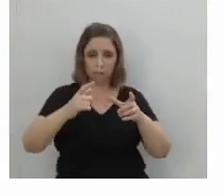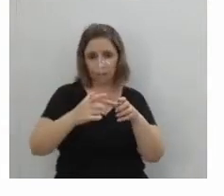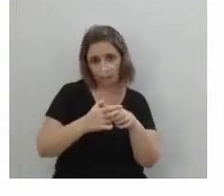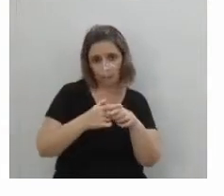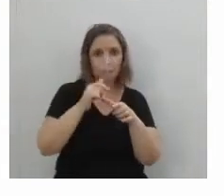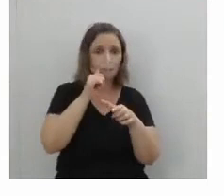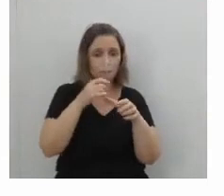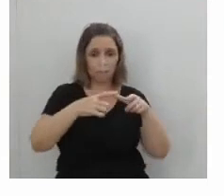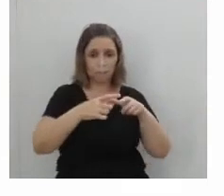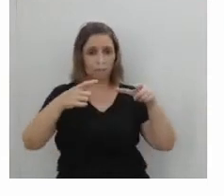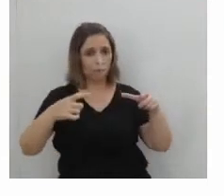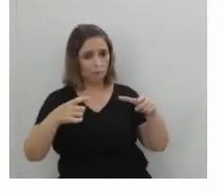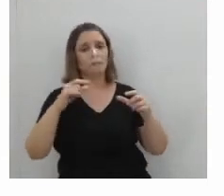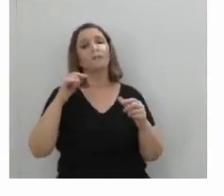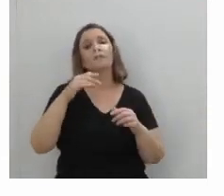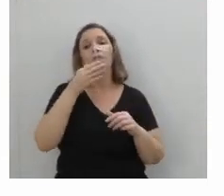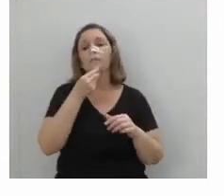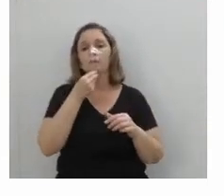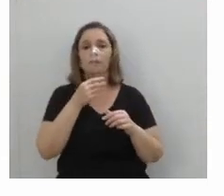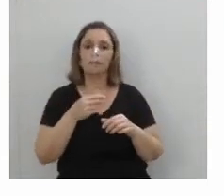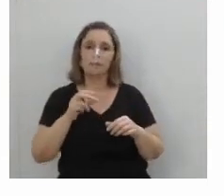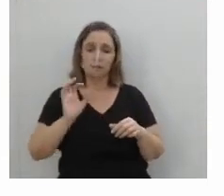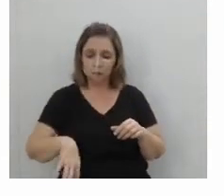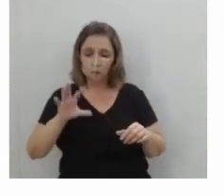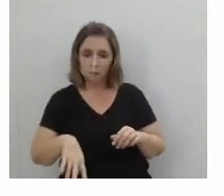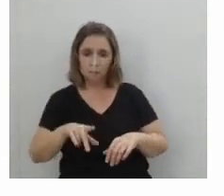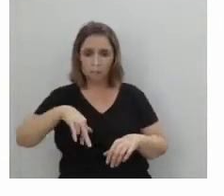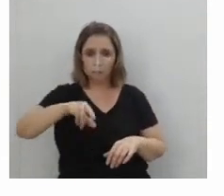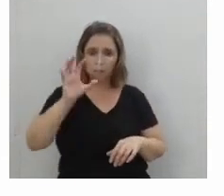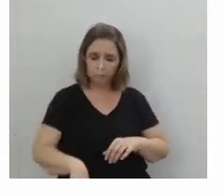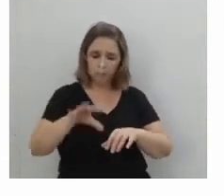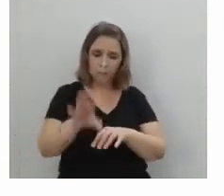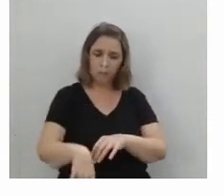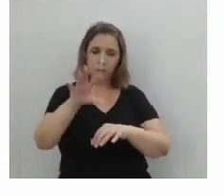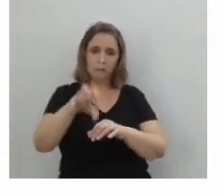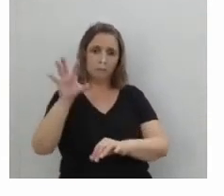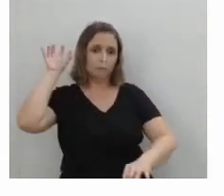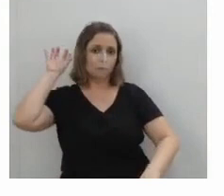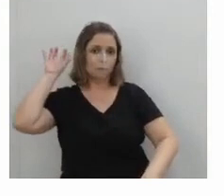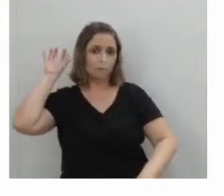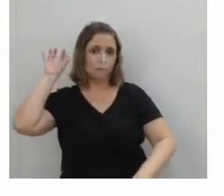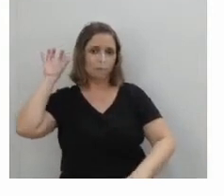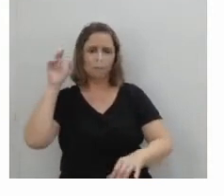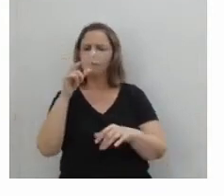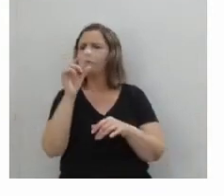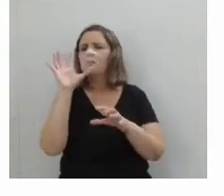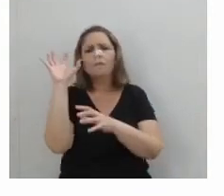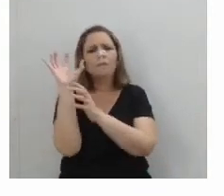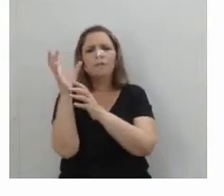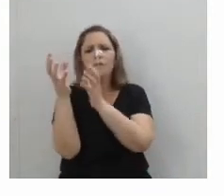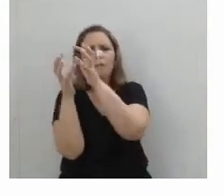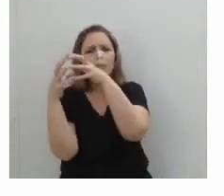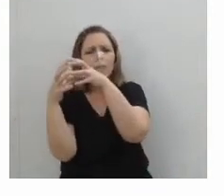masculino. Os jogadores devem andar quicando a bola, podendo segurá-la por apenas, no máximo,